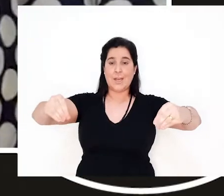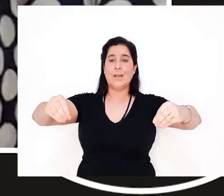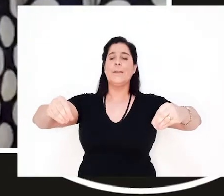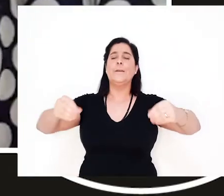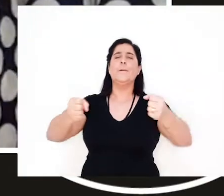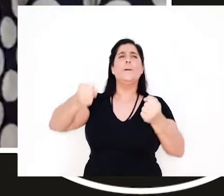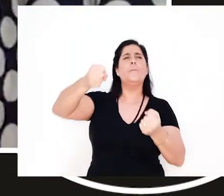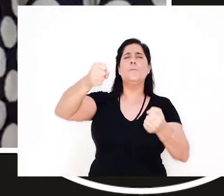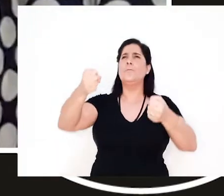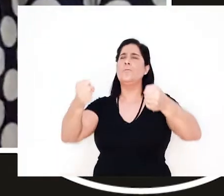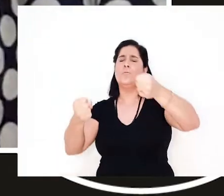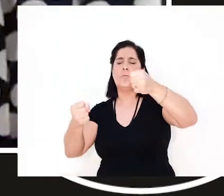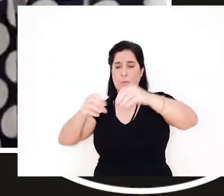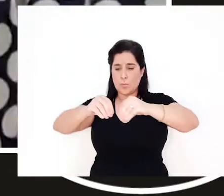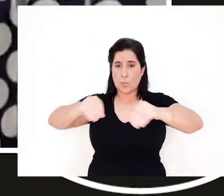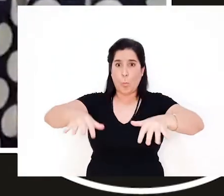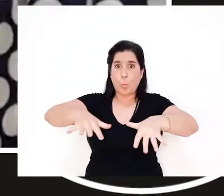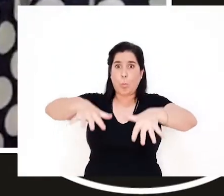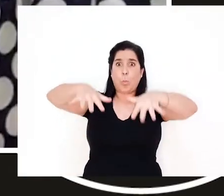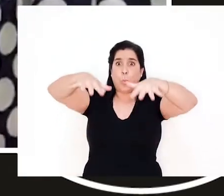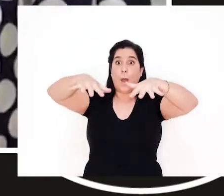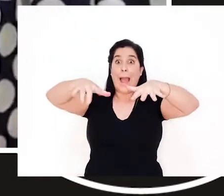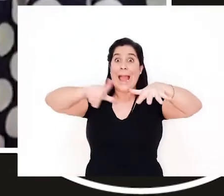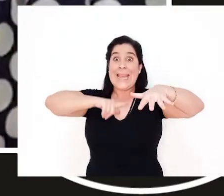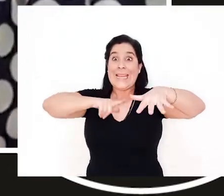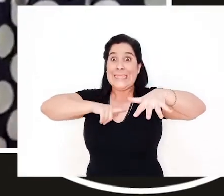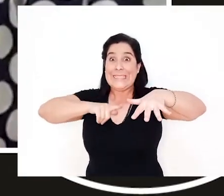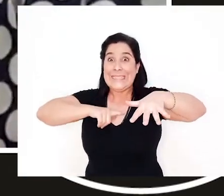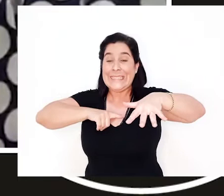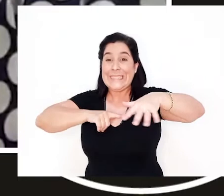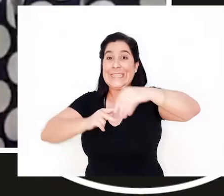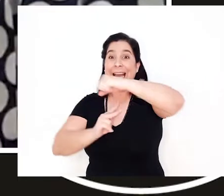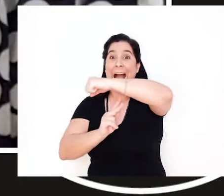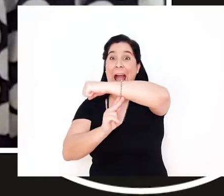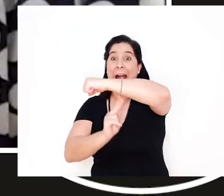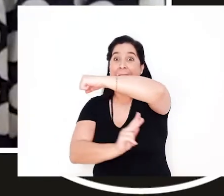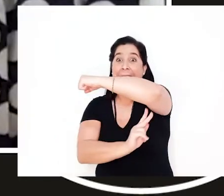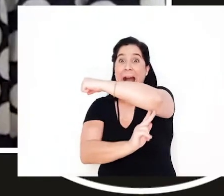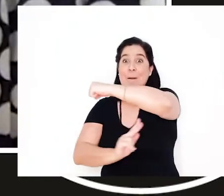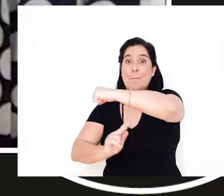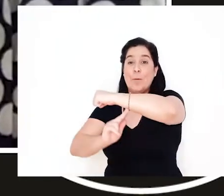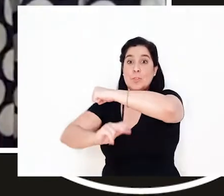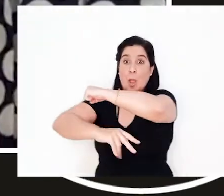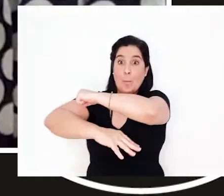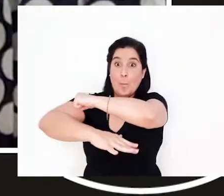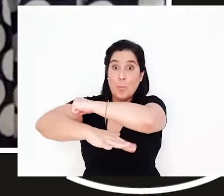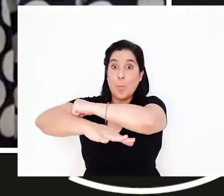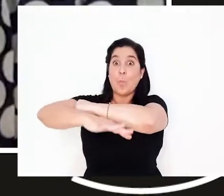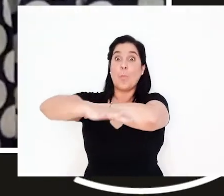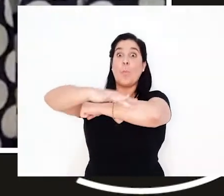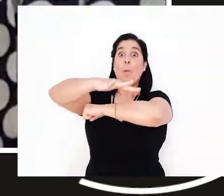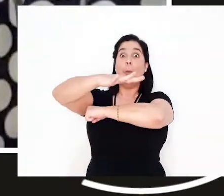ano. E aí as estradas alagavam. E tinha ponte, né? A ponte alagava e você tinha que passar. E aí a gente tinha que meter